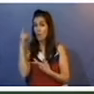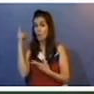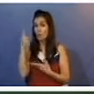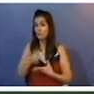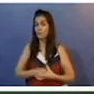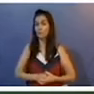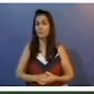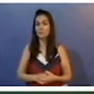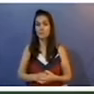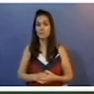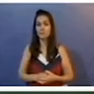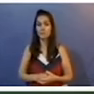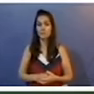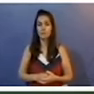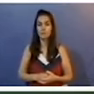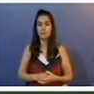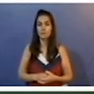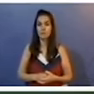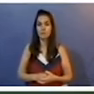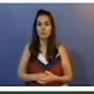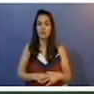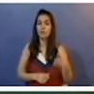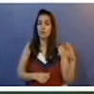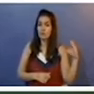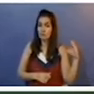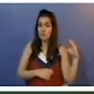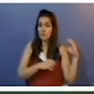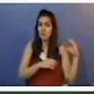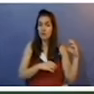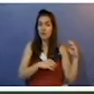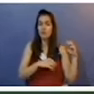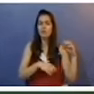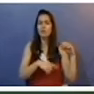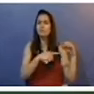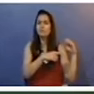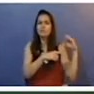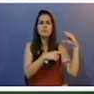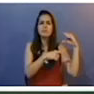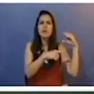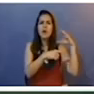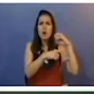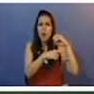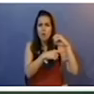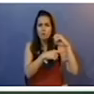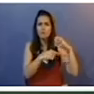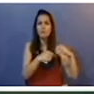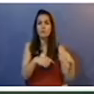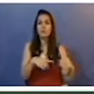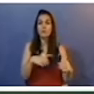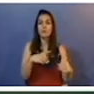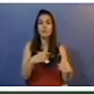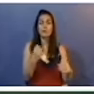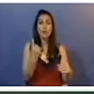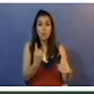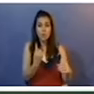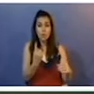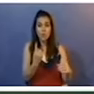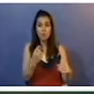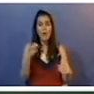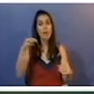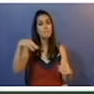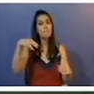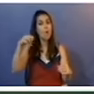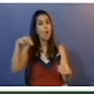exemplos. Nessa fórmula, a gente tem um CO. Então, a gente tem um oxigênio. O prefixo de um é mono.